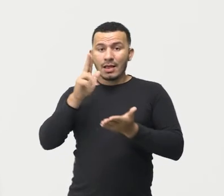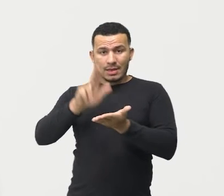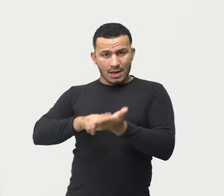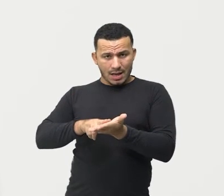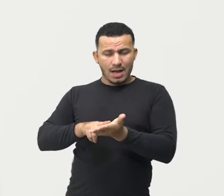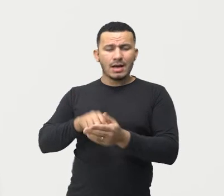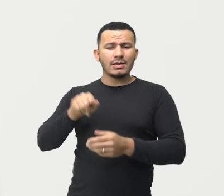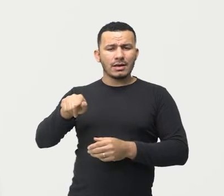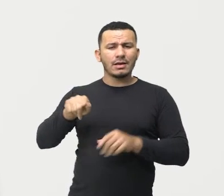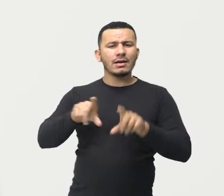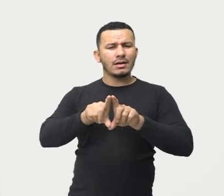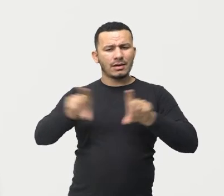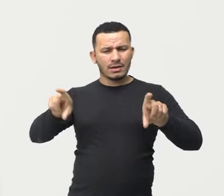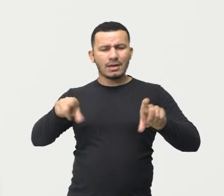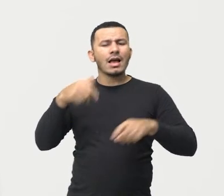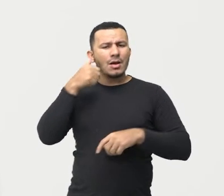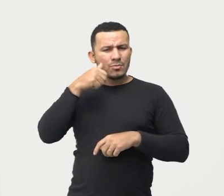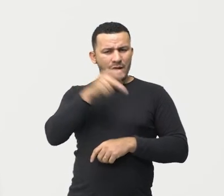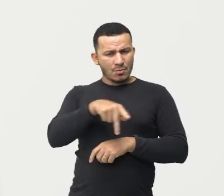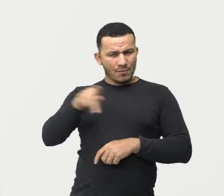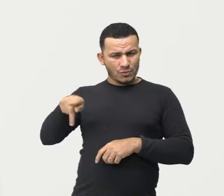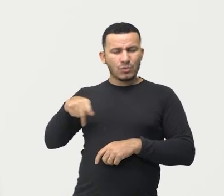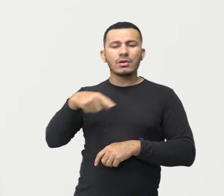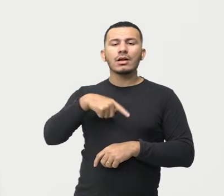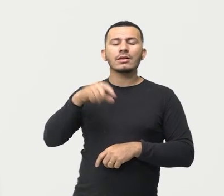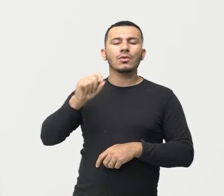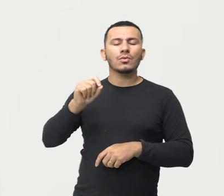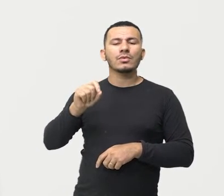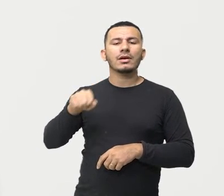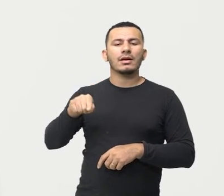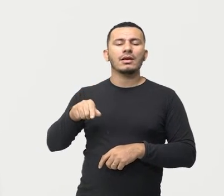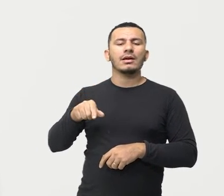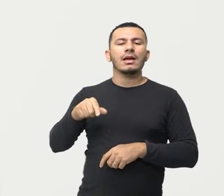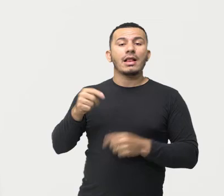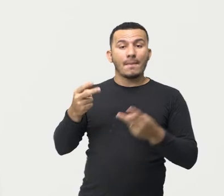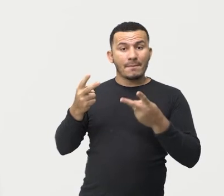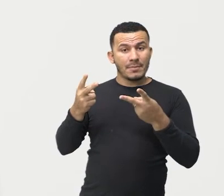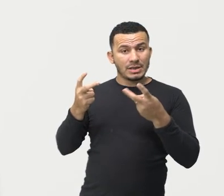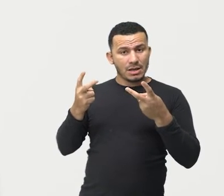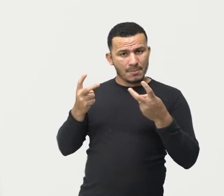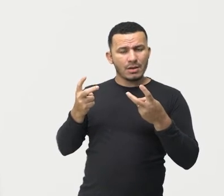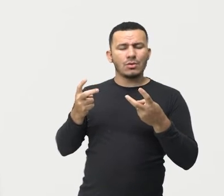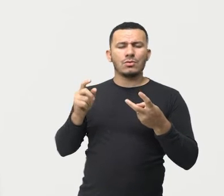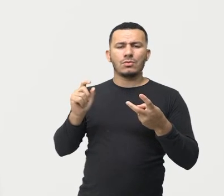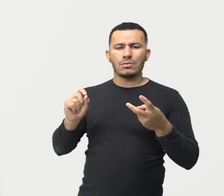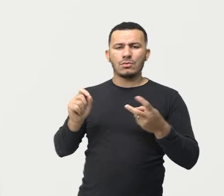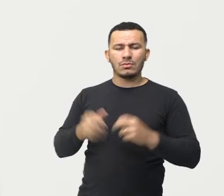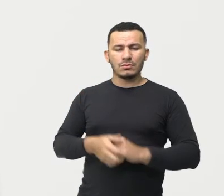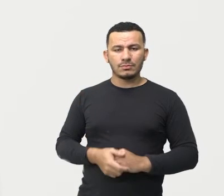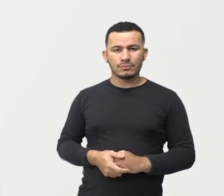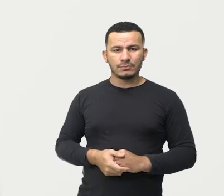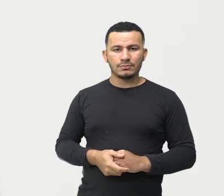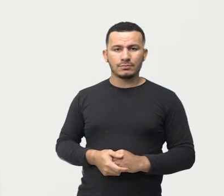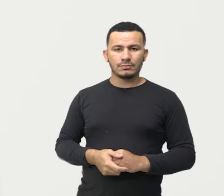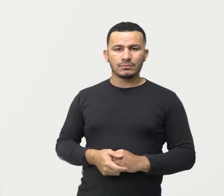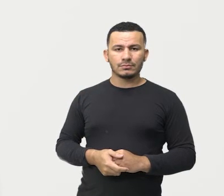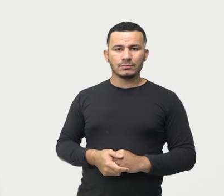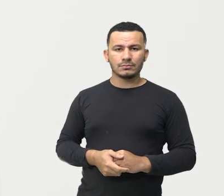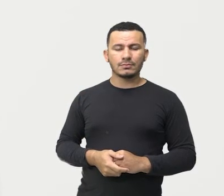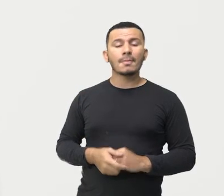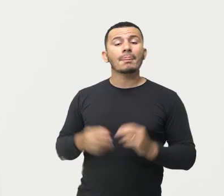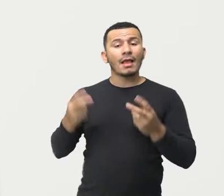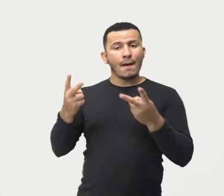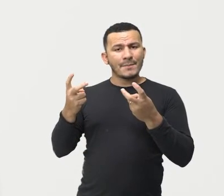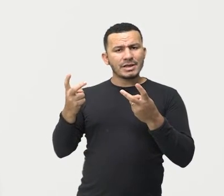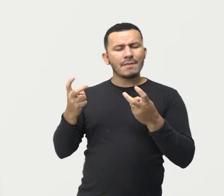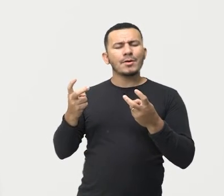aqui, do nosso exemplo, a educadora usou o fato de que ela notou que está